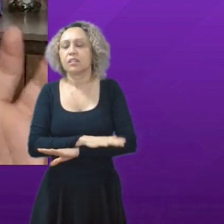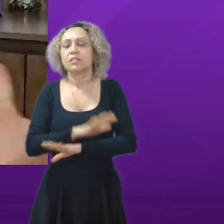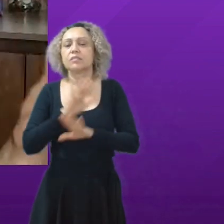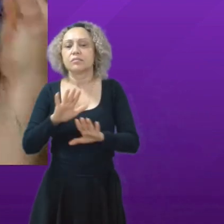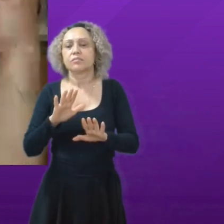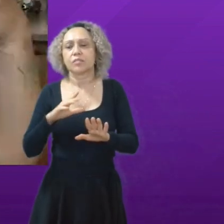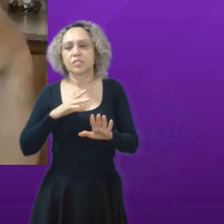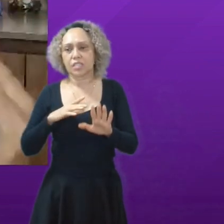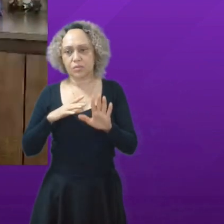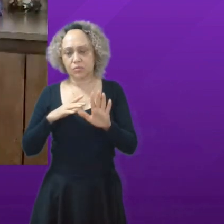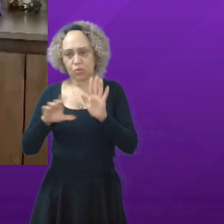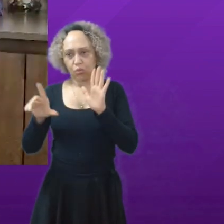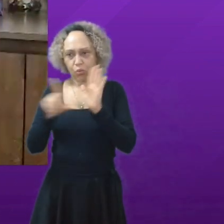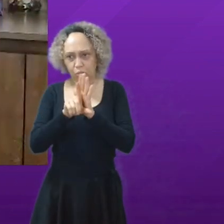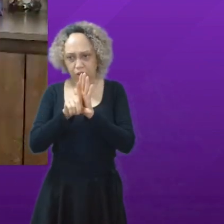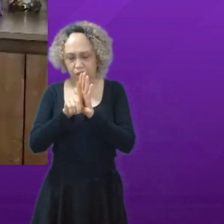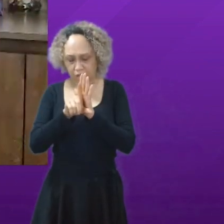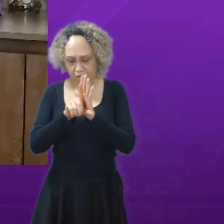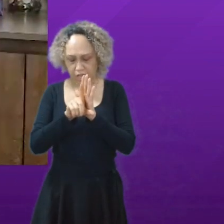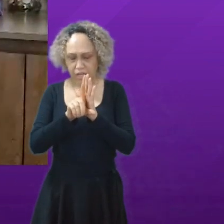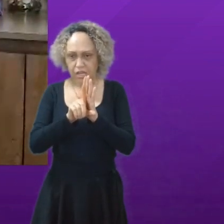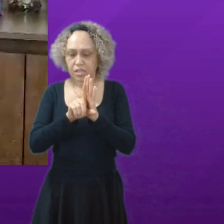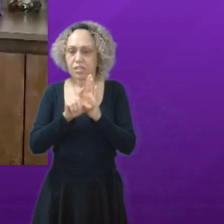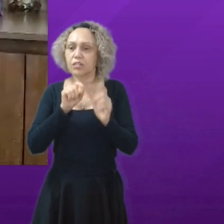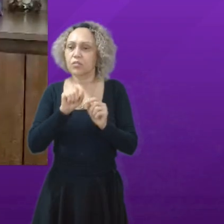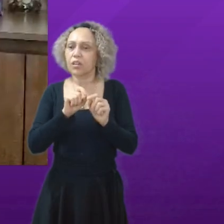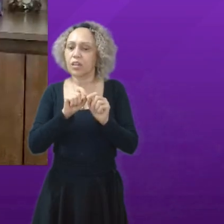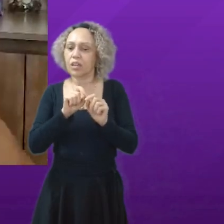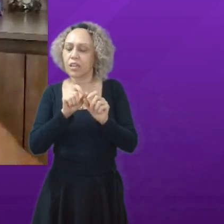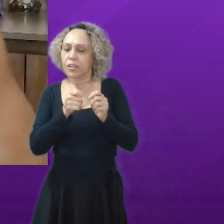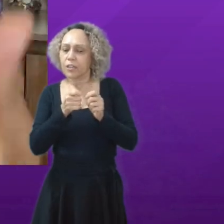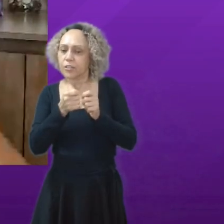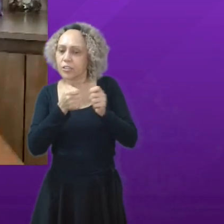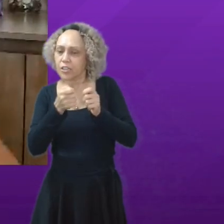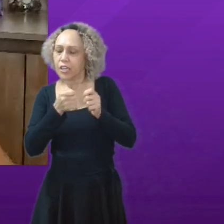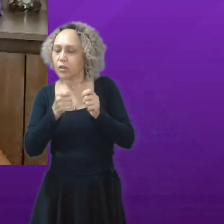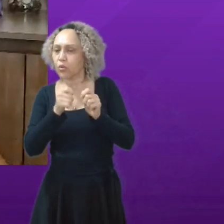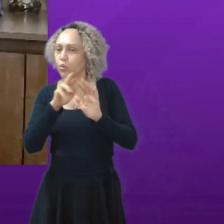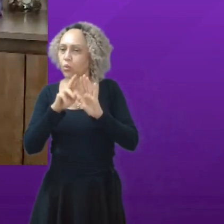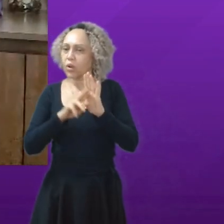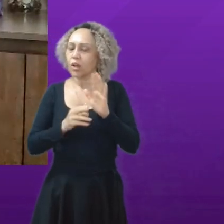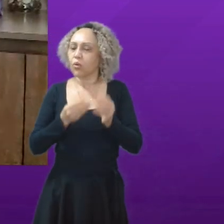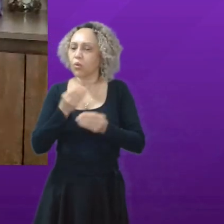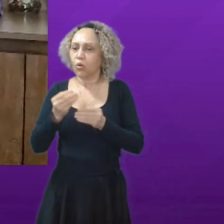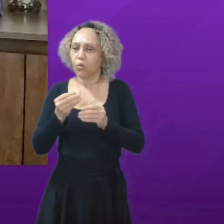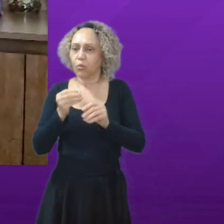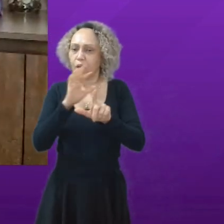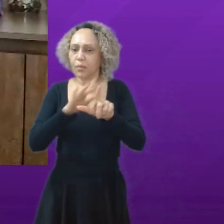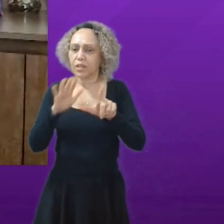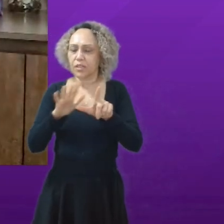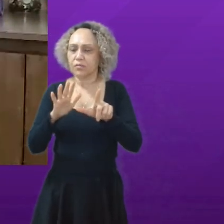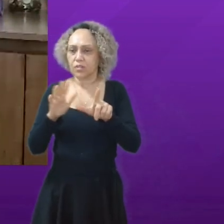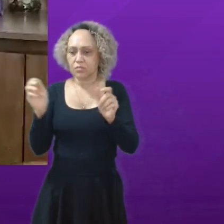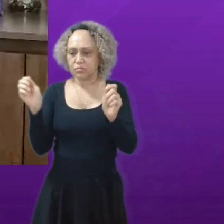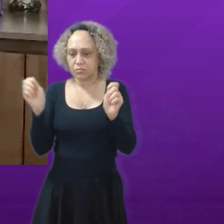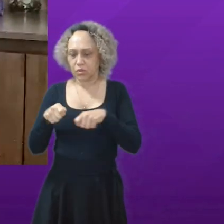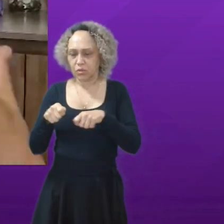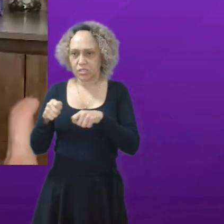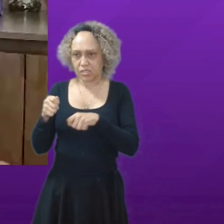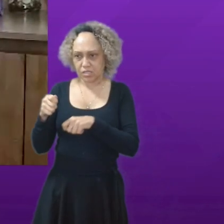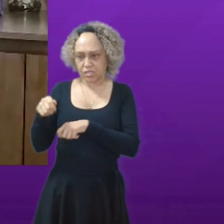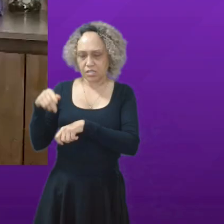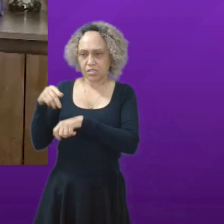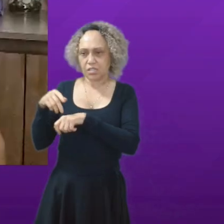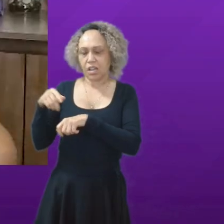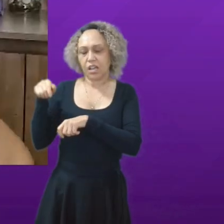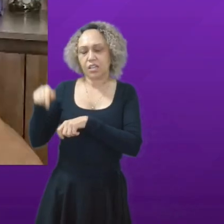do como plataformas podem e devem acontecer no Brasil. E quando a gente tem